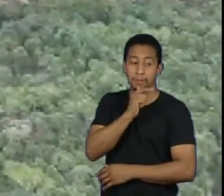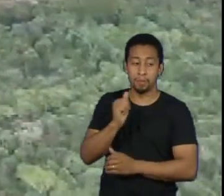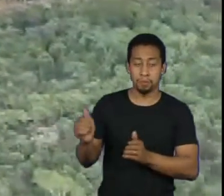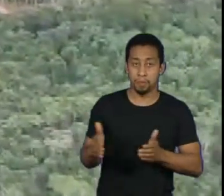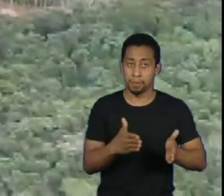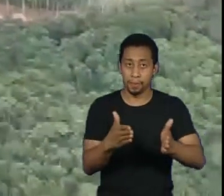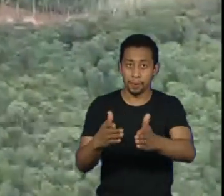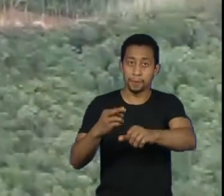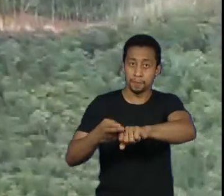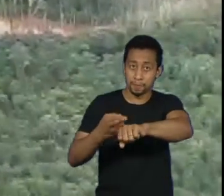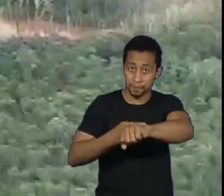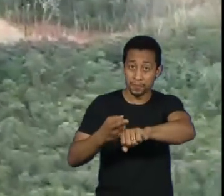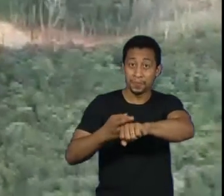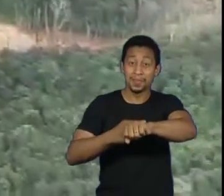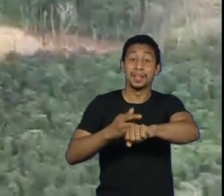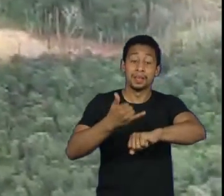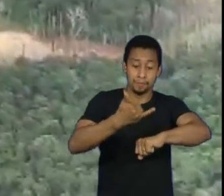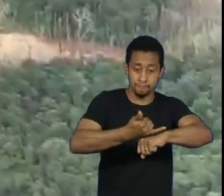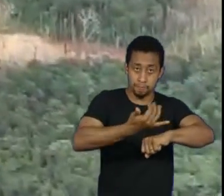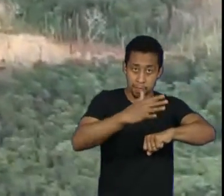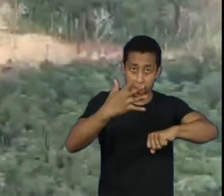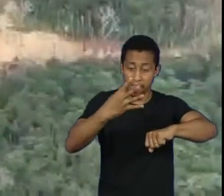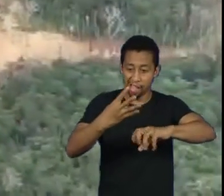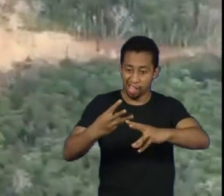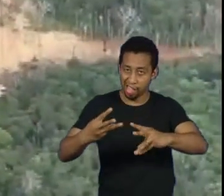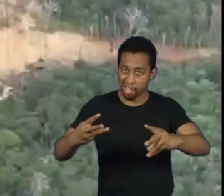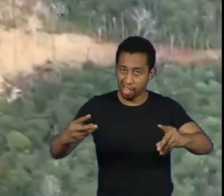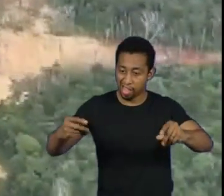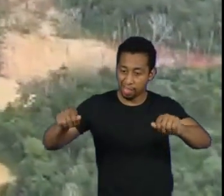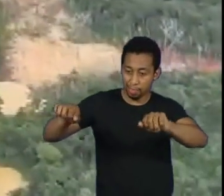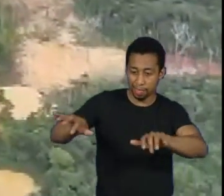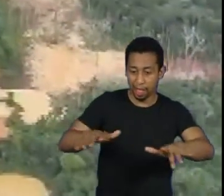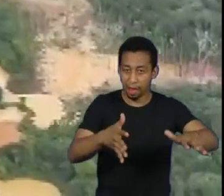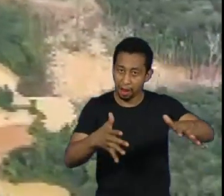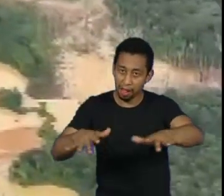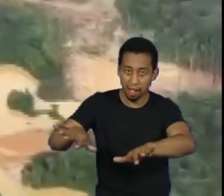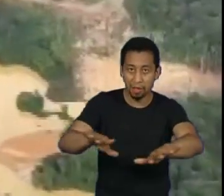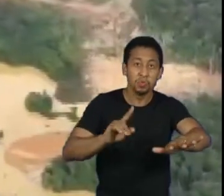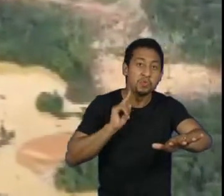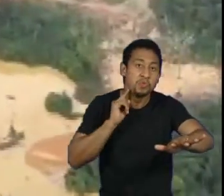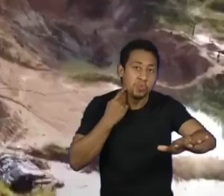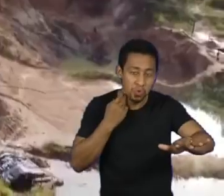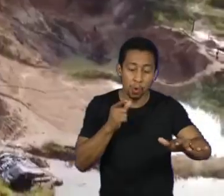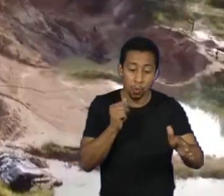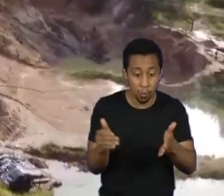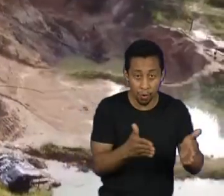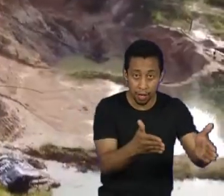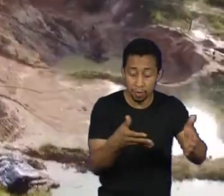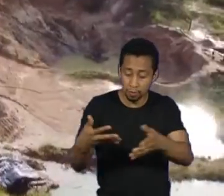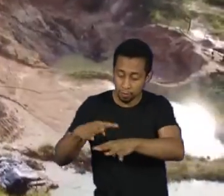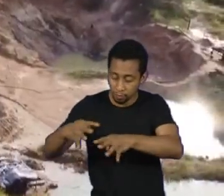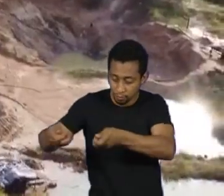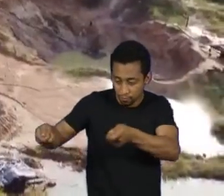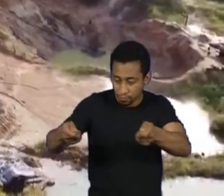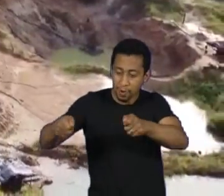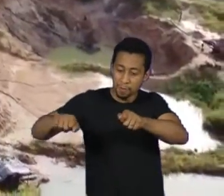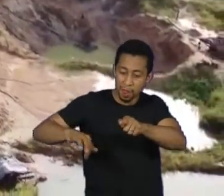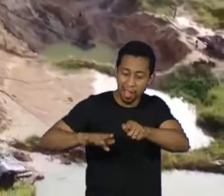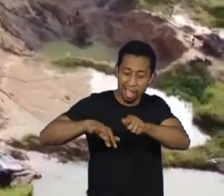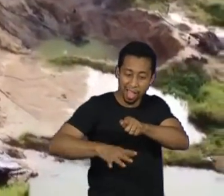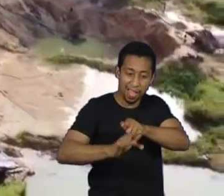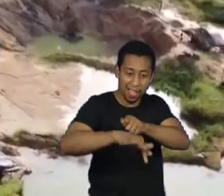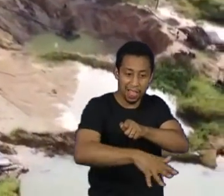contaminados por mercúrio devido ao garimpo ilegal. A denúncia é de Dário Copenaua, vice-presidente da